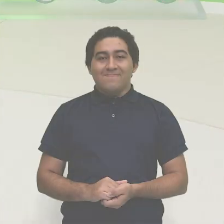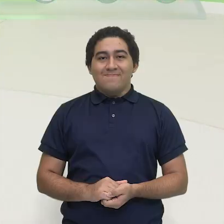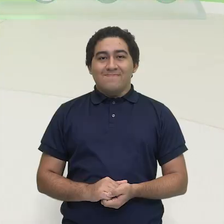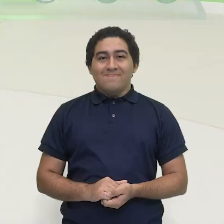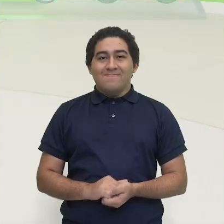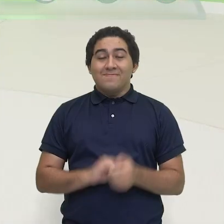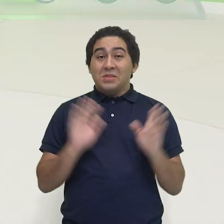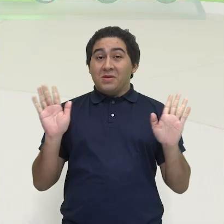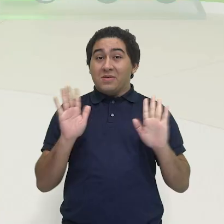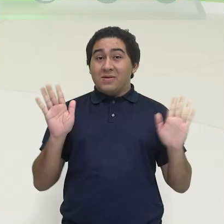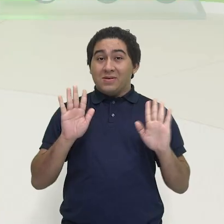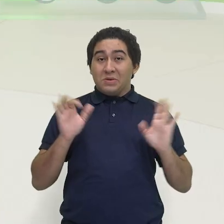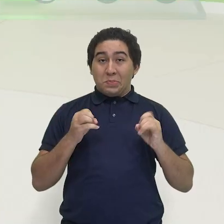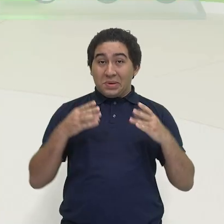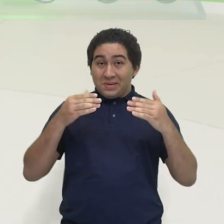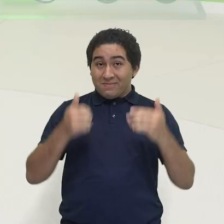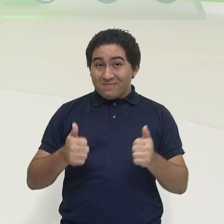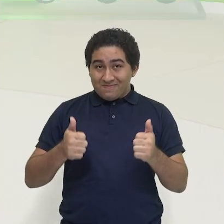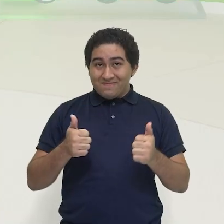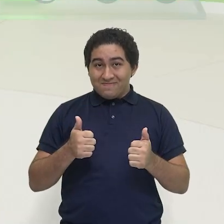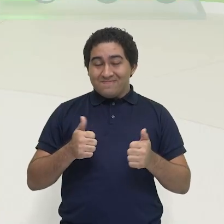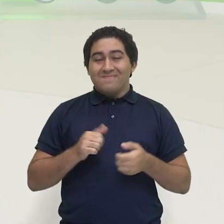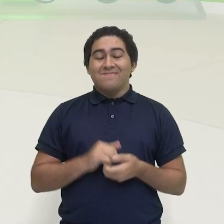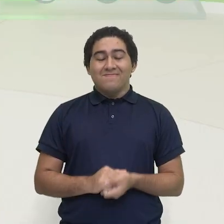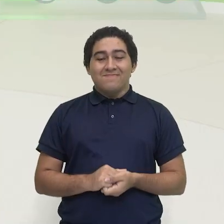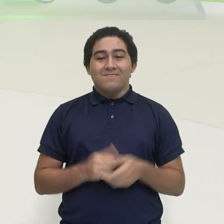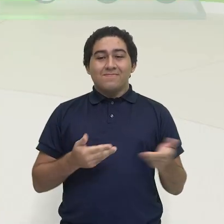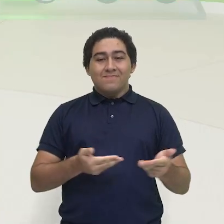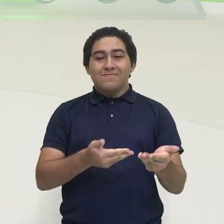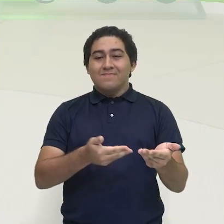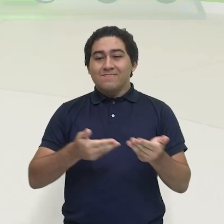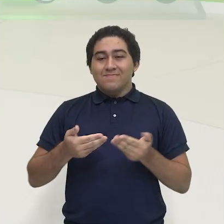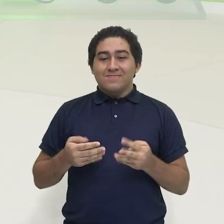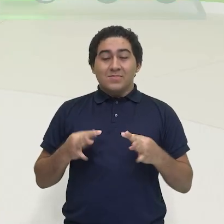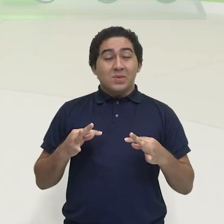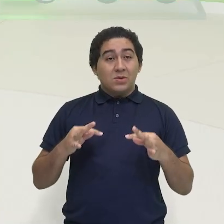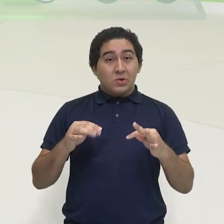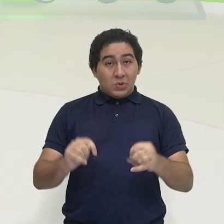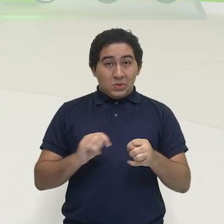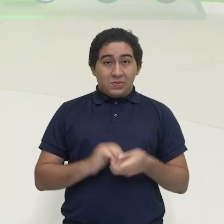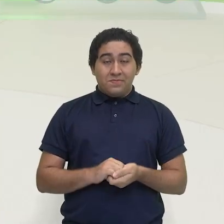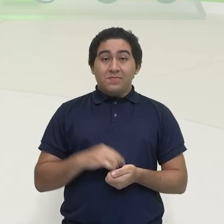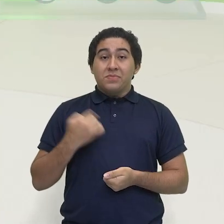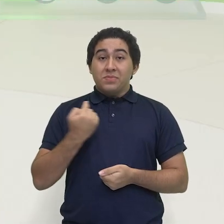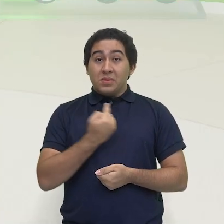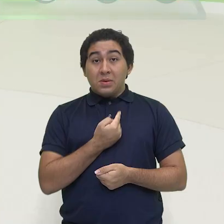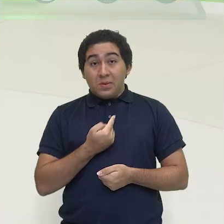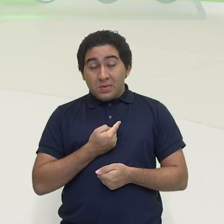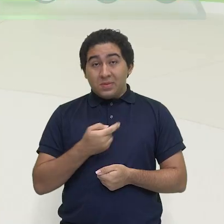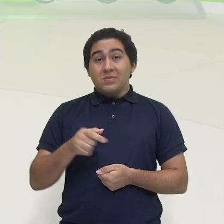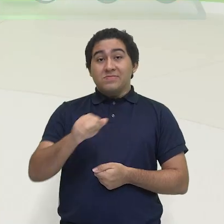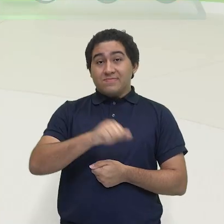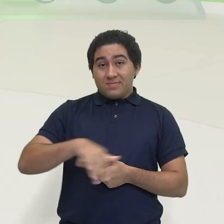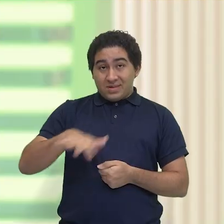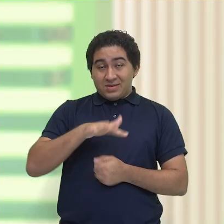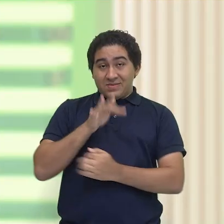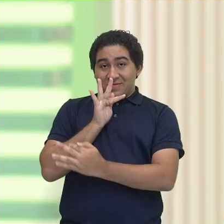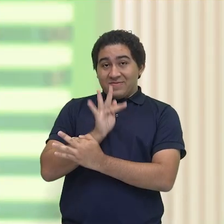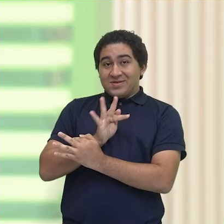Olá, meus queridos, tudo bem com vocês? Sejam bem-vindos ao nosso mundo da